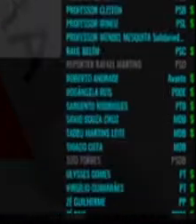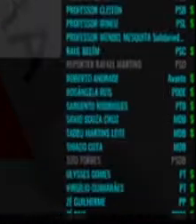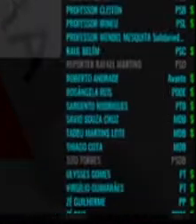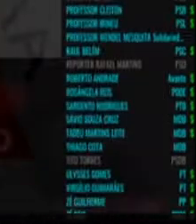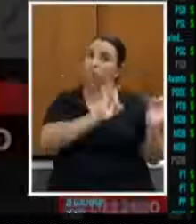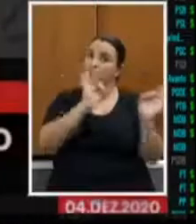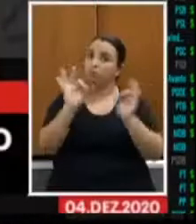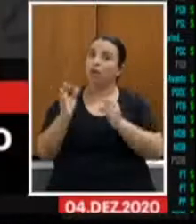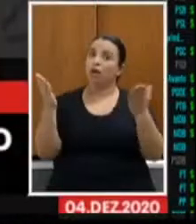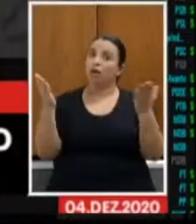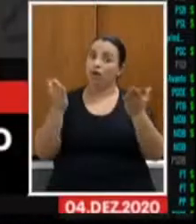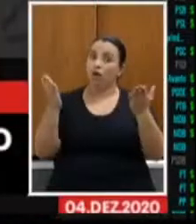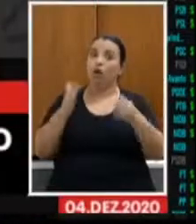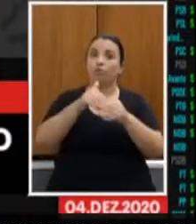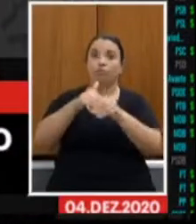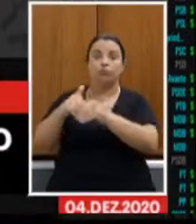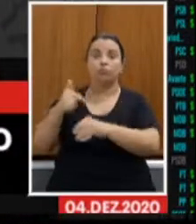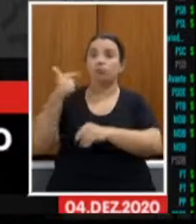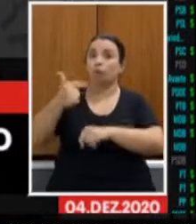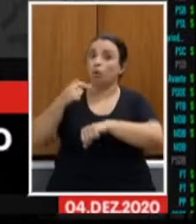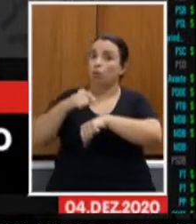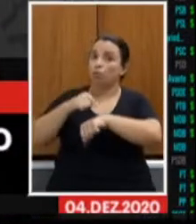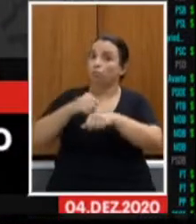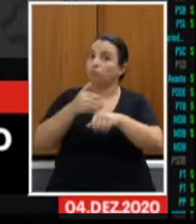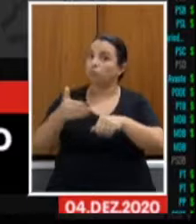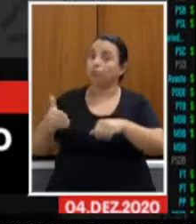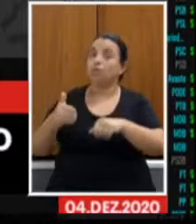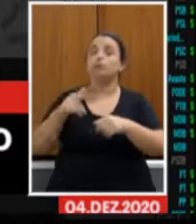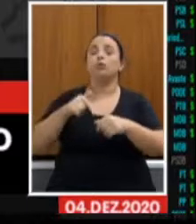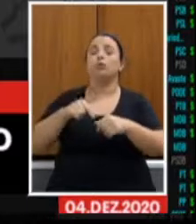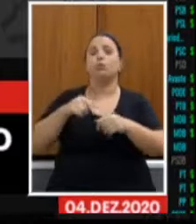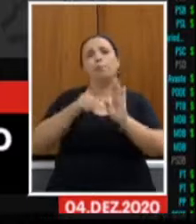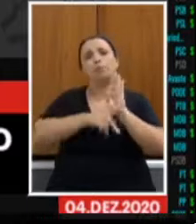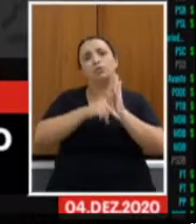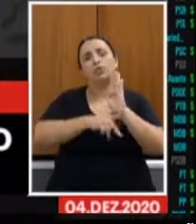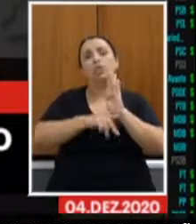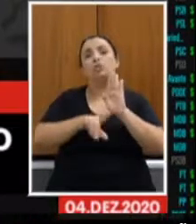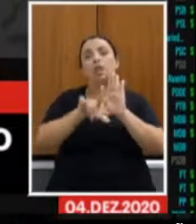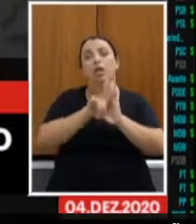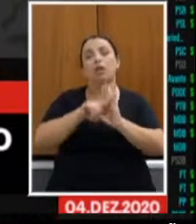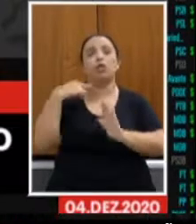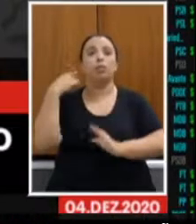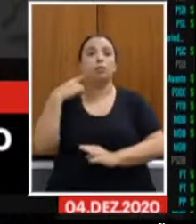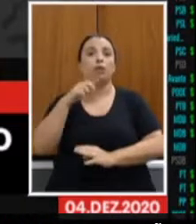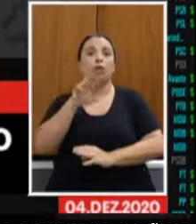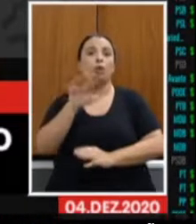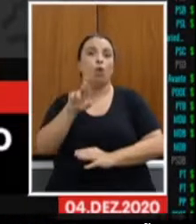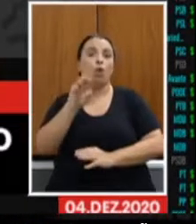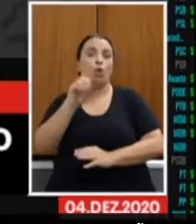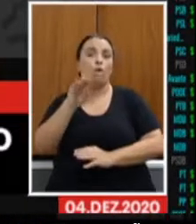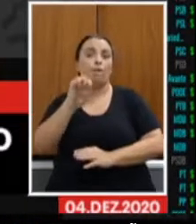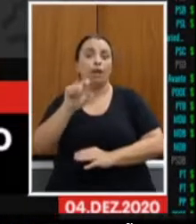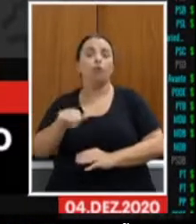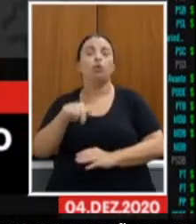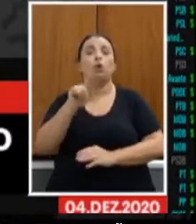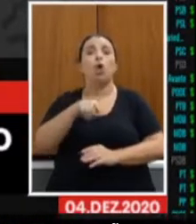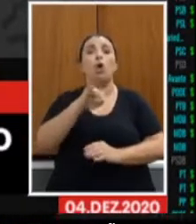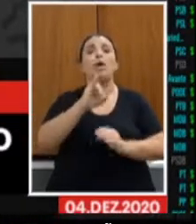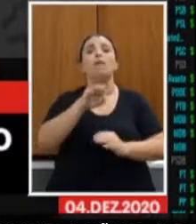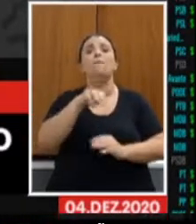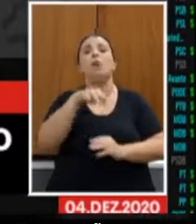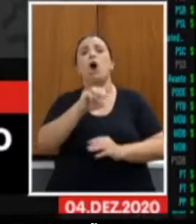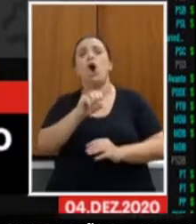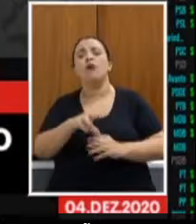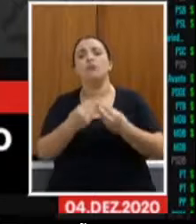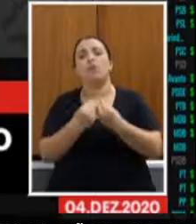acompanha agora, então, a votação em segundo turno de um projeto de lei do deputado Roberto Andrade, que autoriza uma doação de imóvel ao